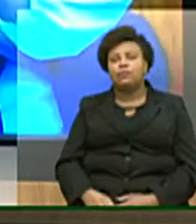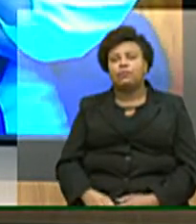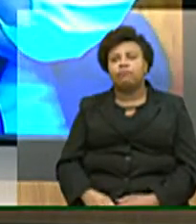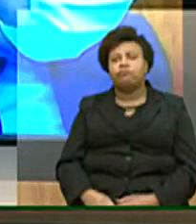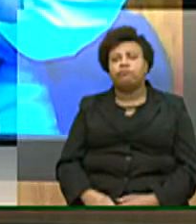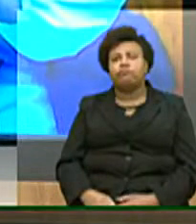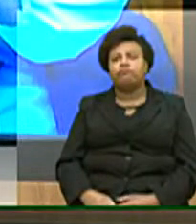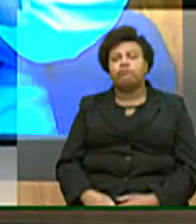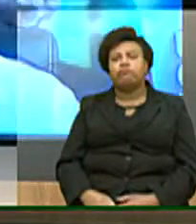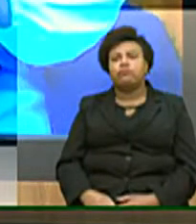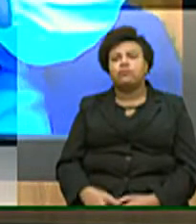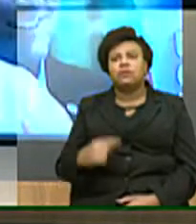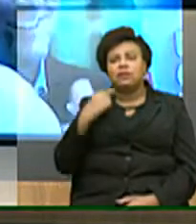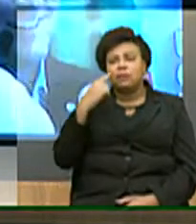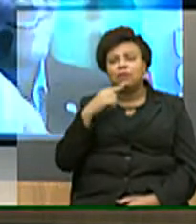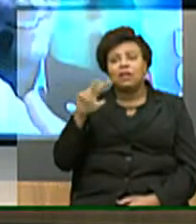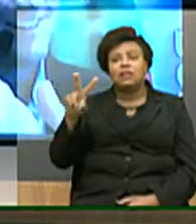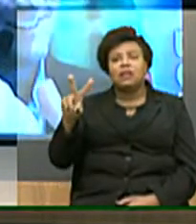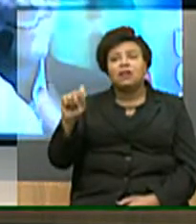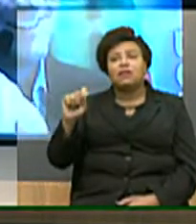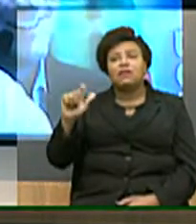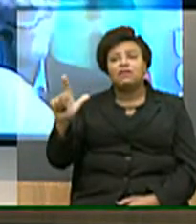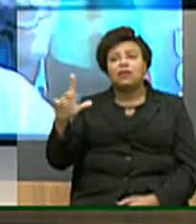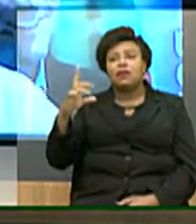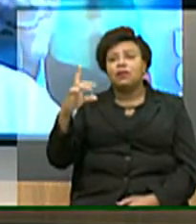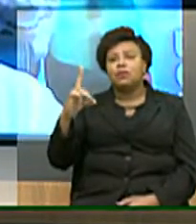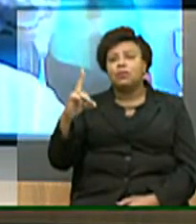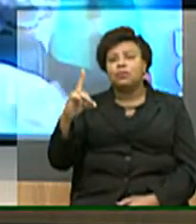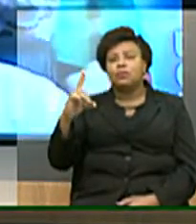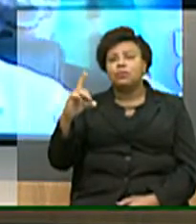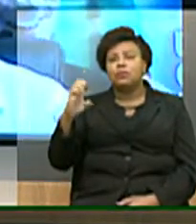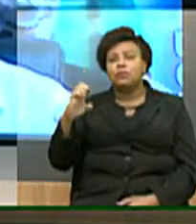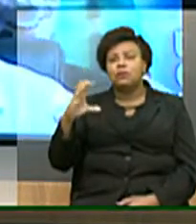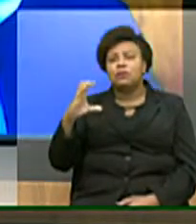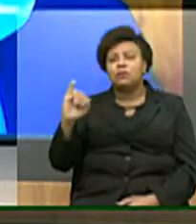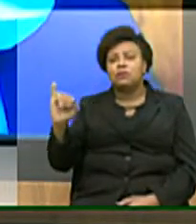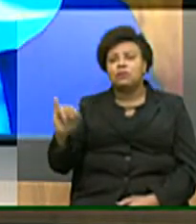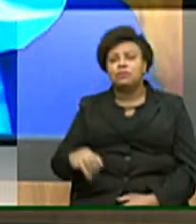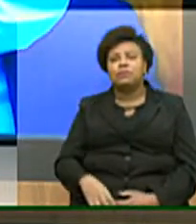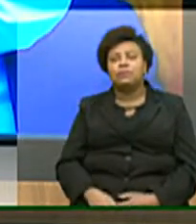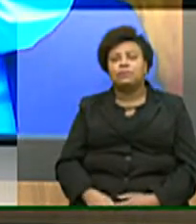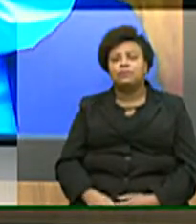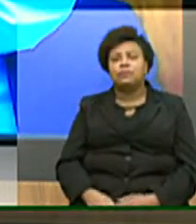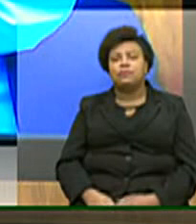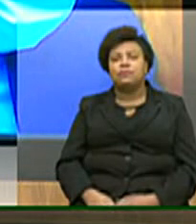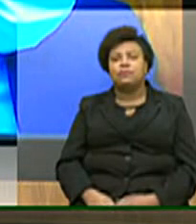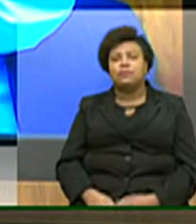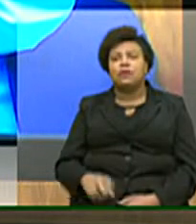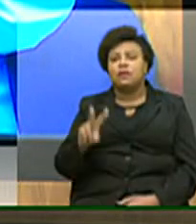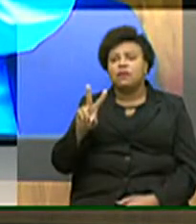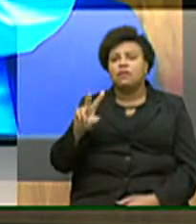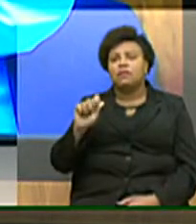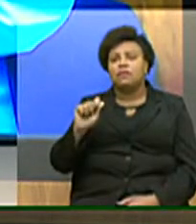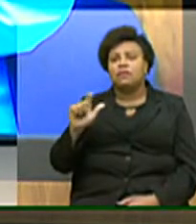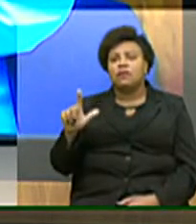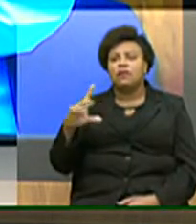Vamos lá novamente. Errado, deputado Valdeci Oliveira. Ele tem que dar um feedback, né, cara? Valdeci